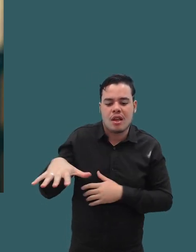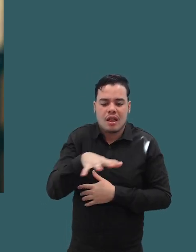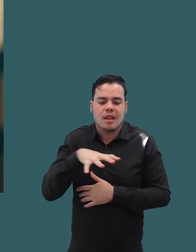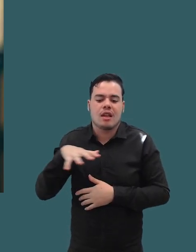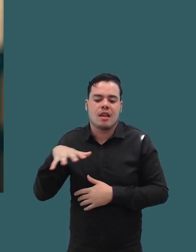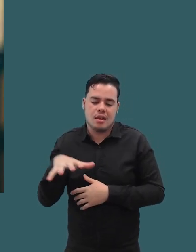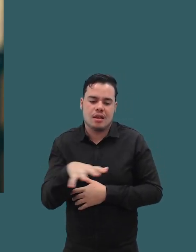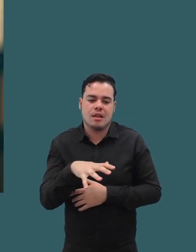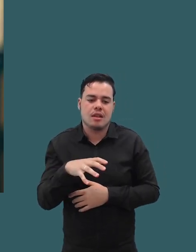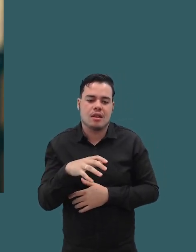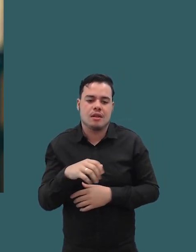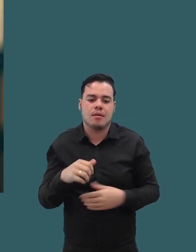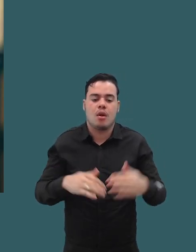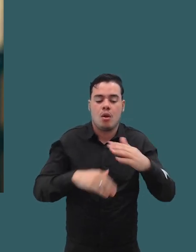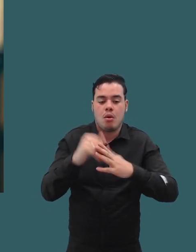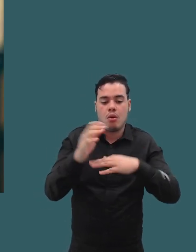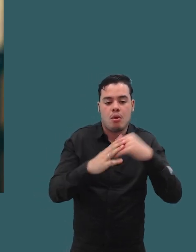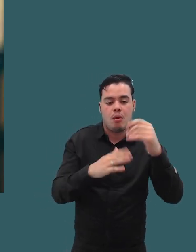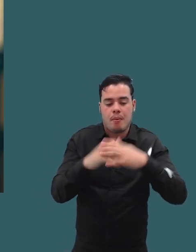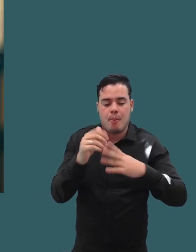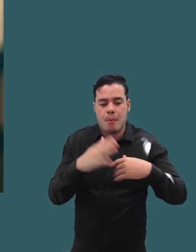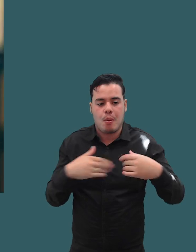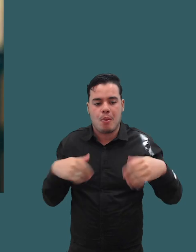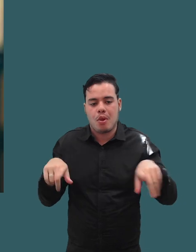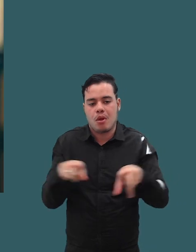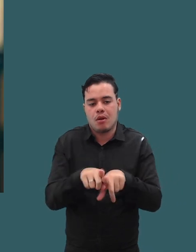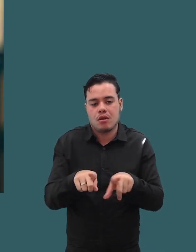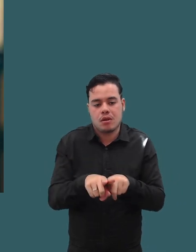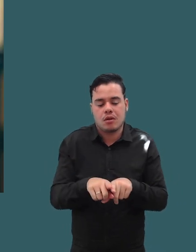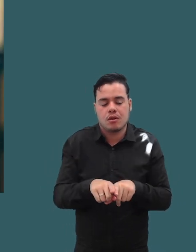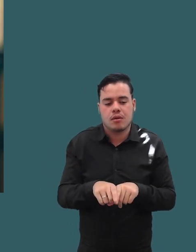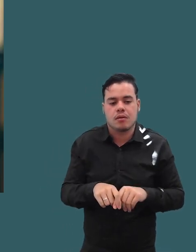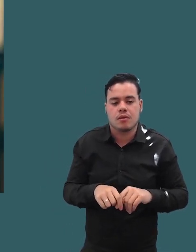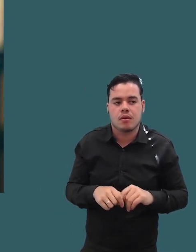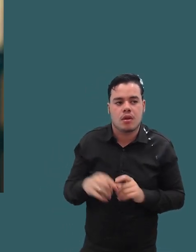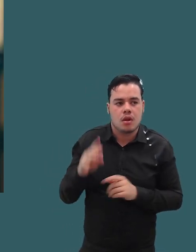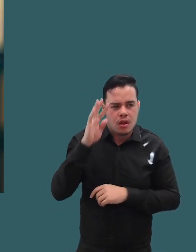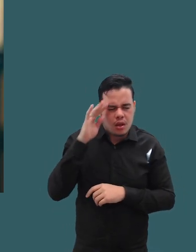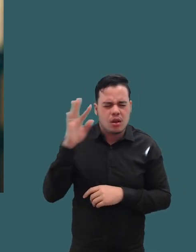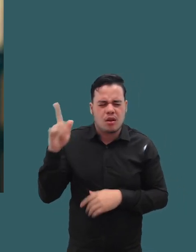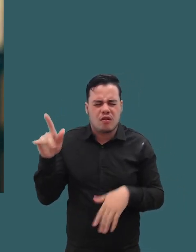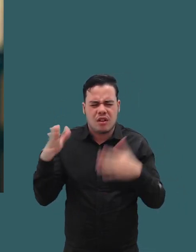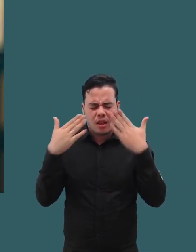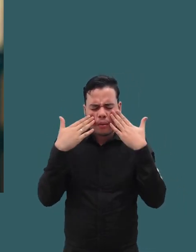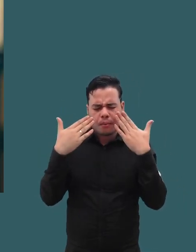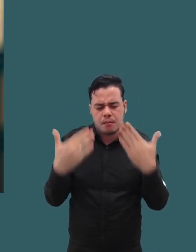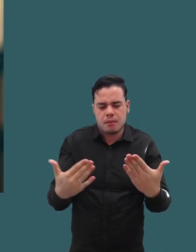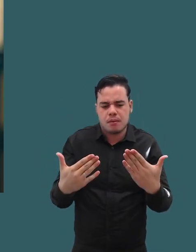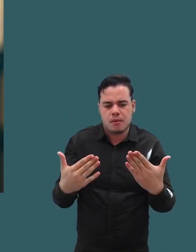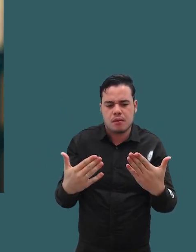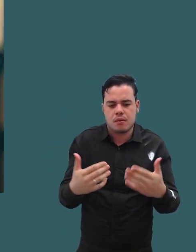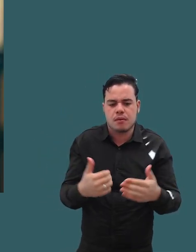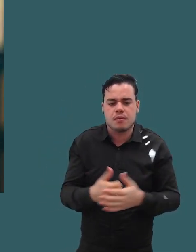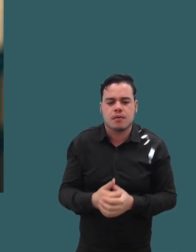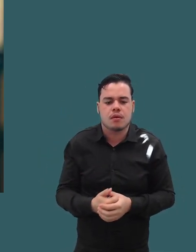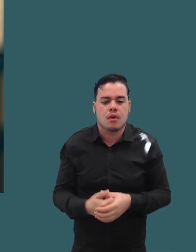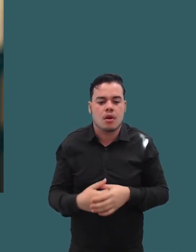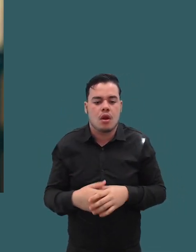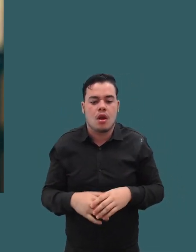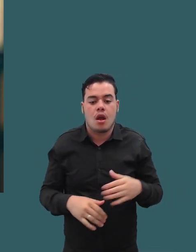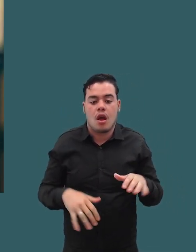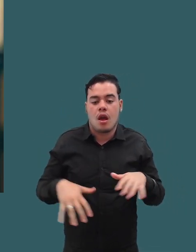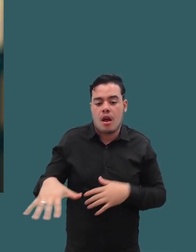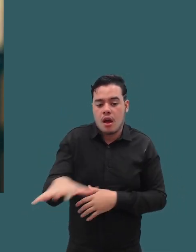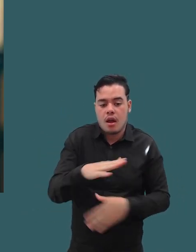acadêmica e o mercado profissional. A gente imagina que com isso a gente vai, inclusive, apresentar ao mercado profissional